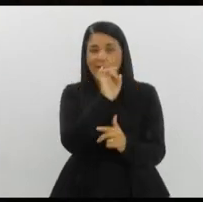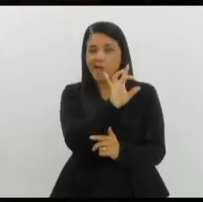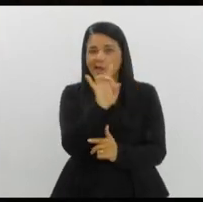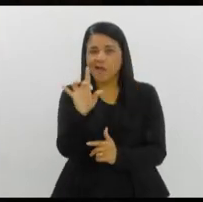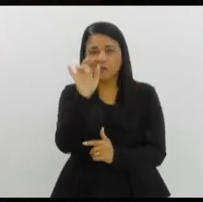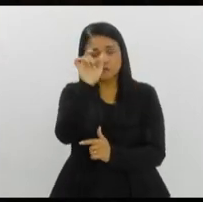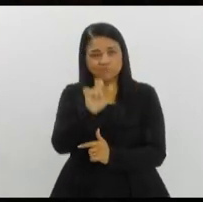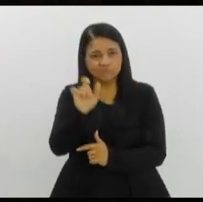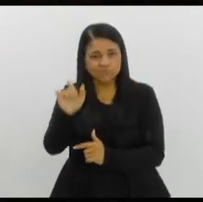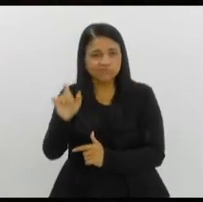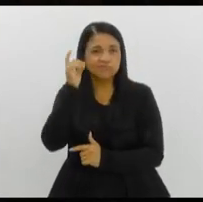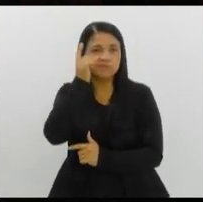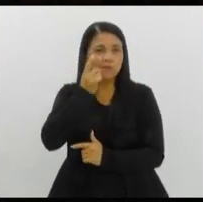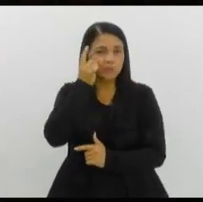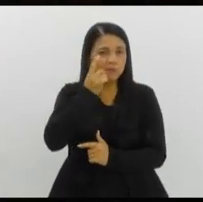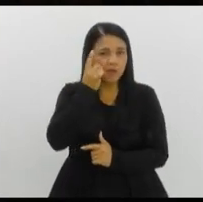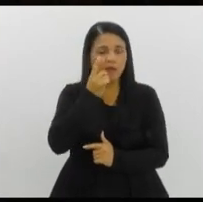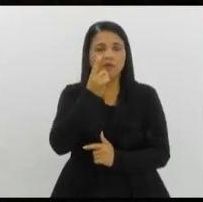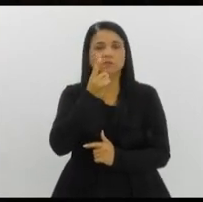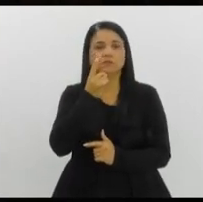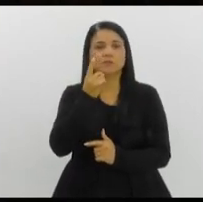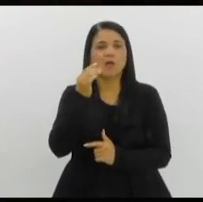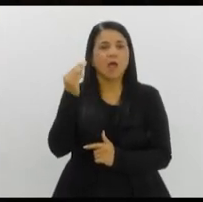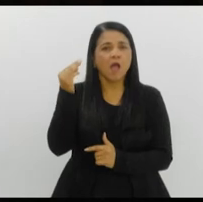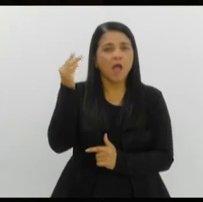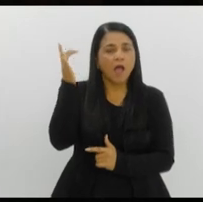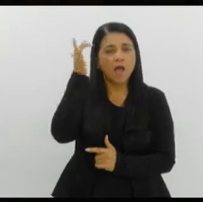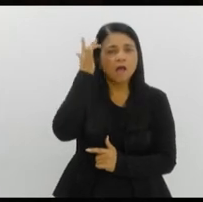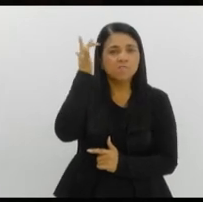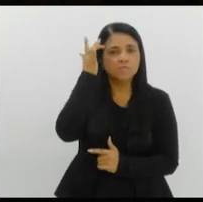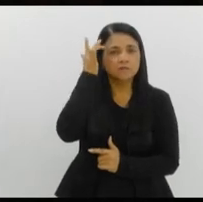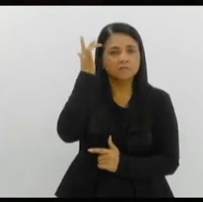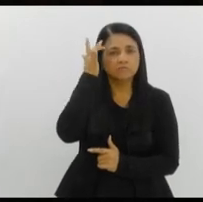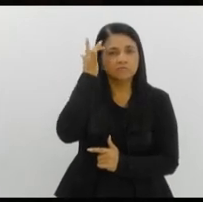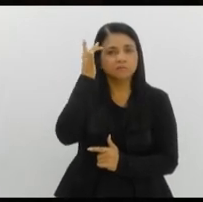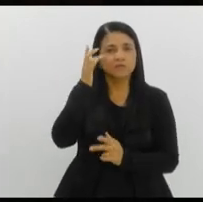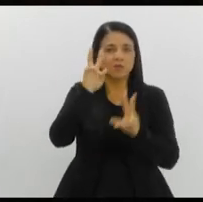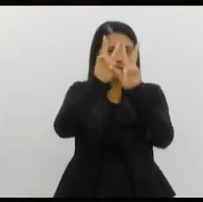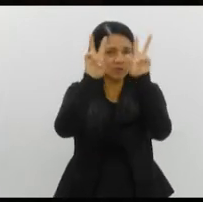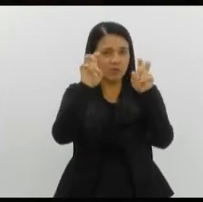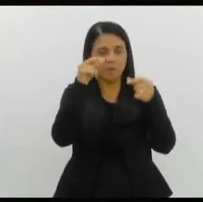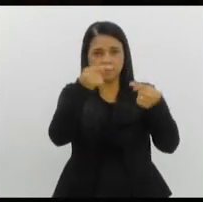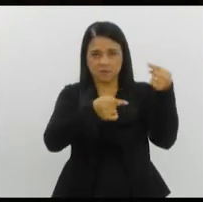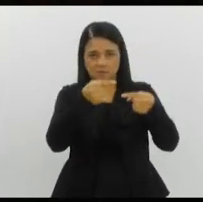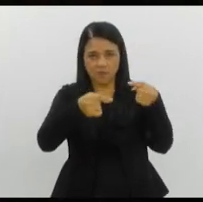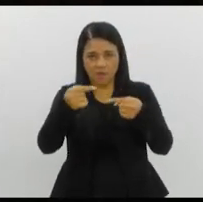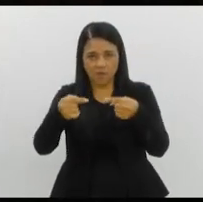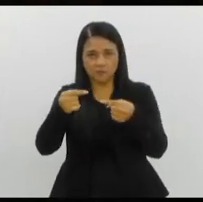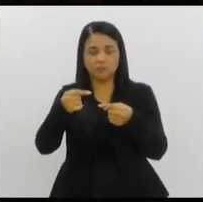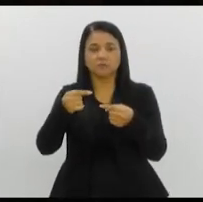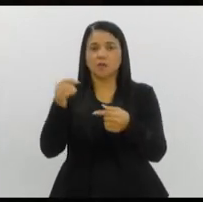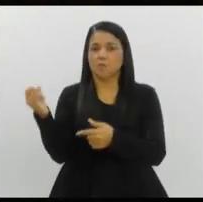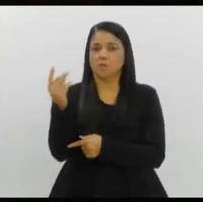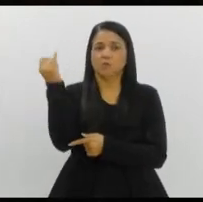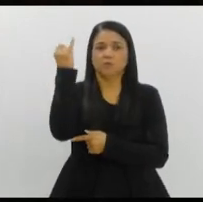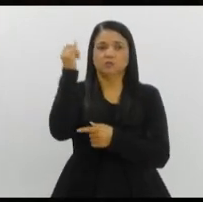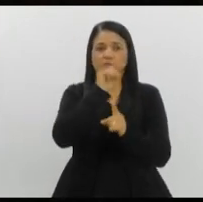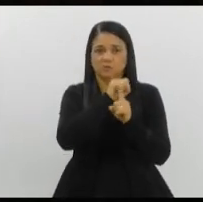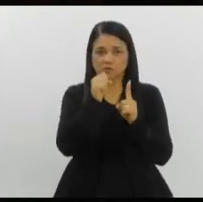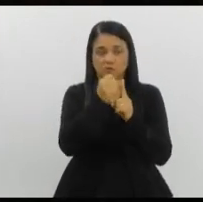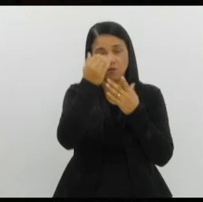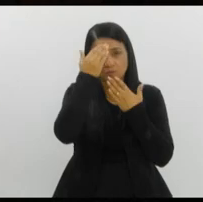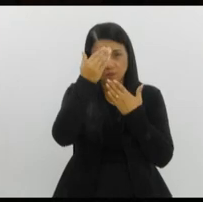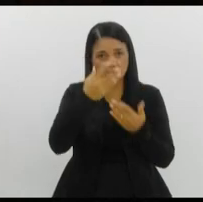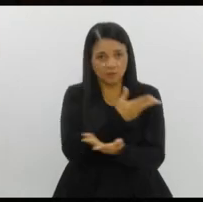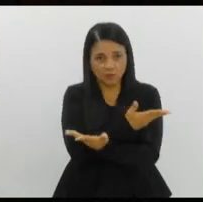Paulo, para que a gente possa, de fato, amadurecer e avançar nos temas que são necessários para a nossa sociedade. Muito obrigado a